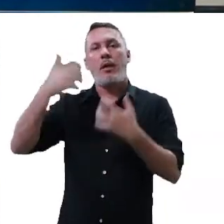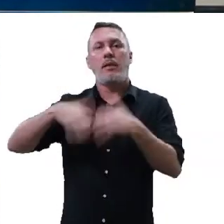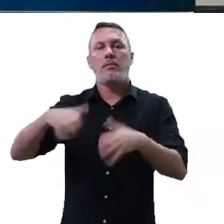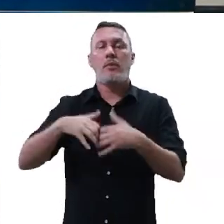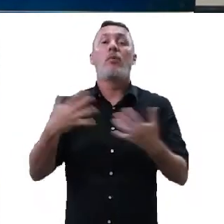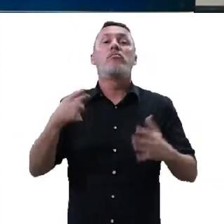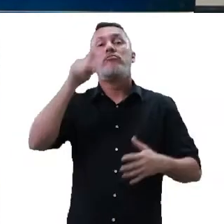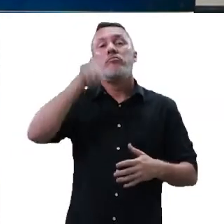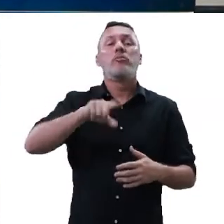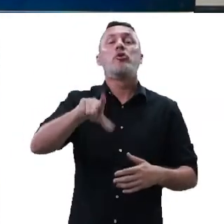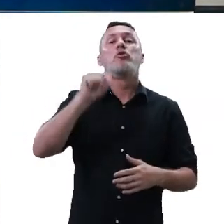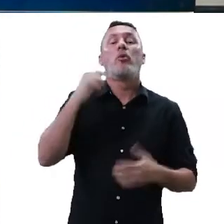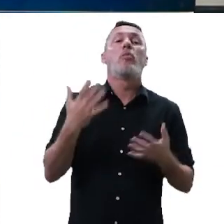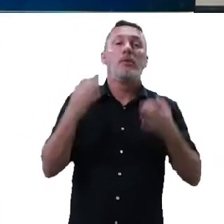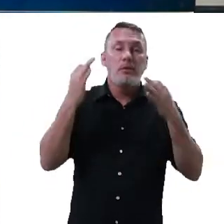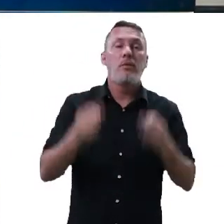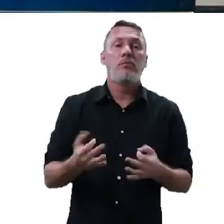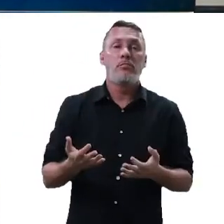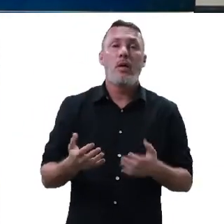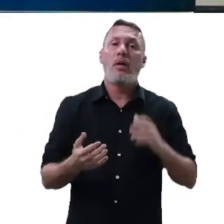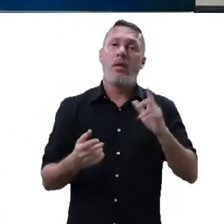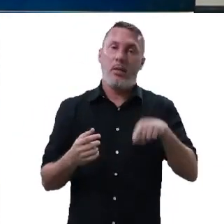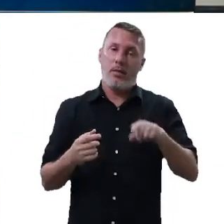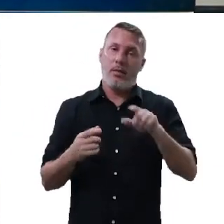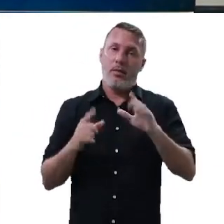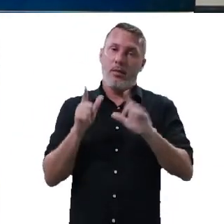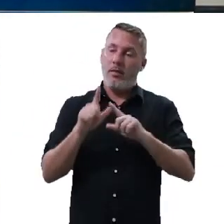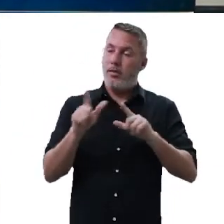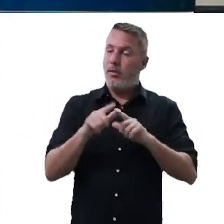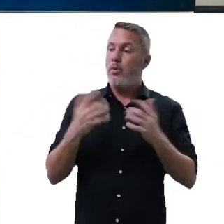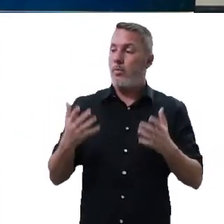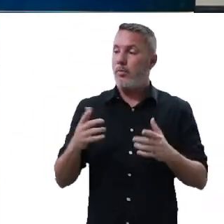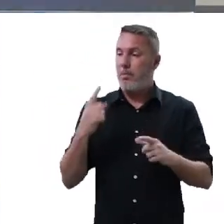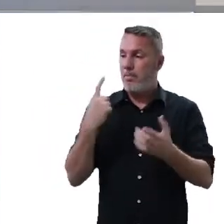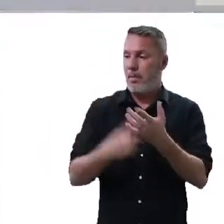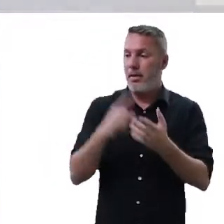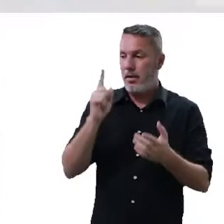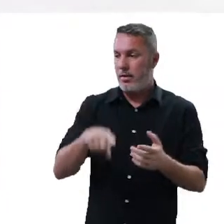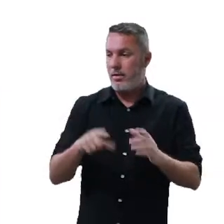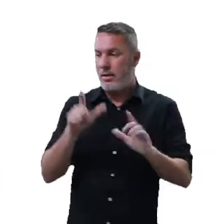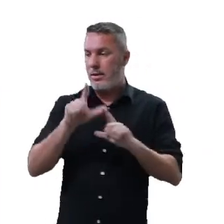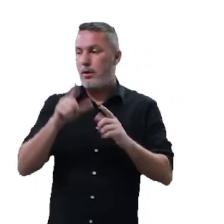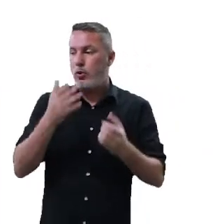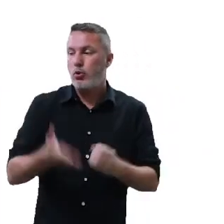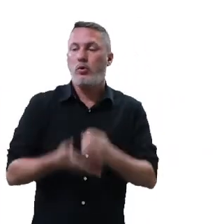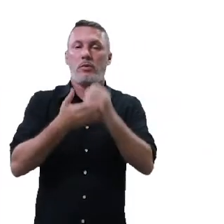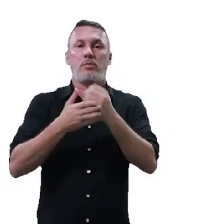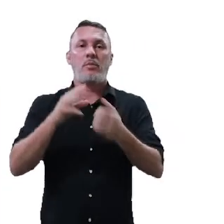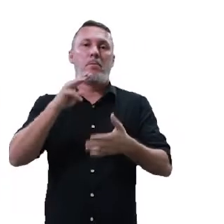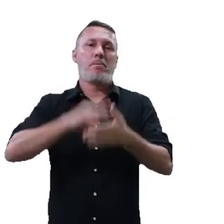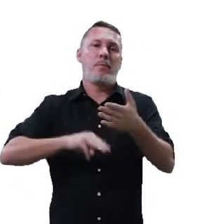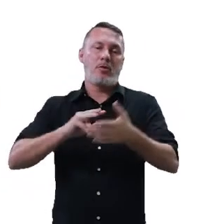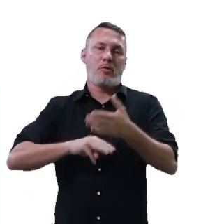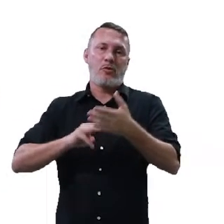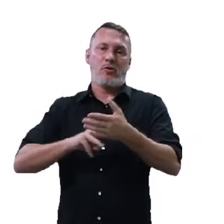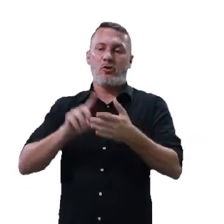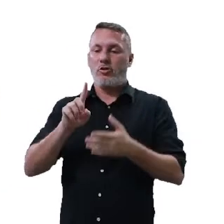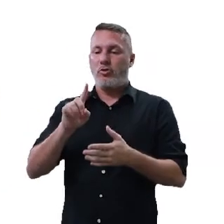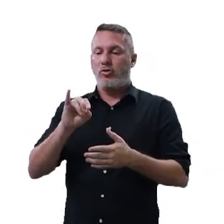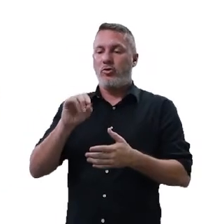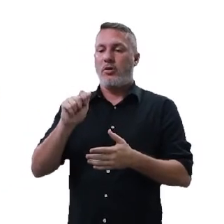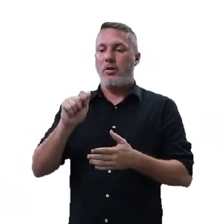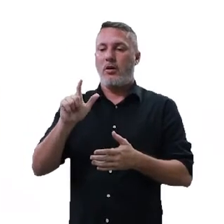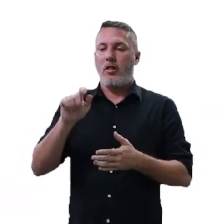clássico. Então, qual seria a alternativa? Quem marcou a letra B está correto. É a sustentação